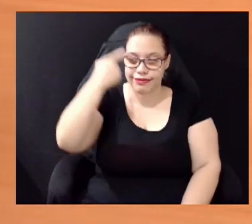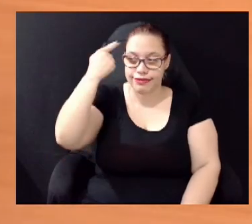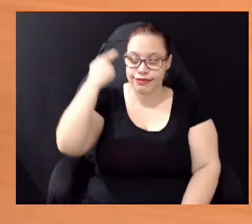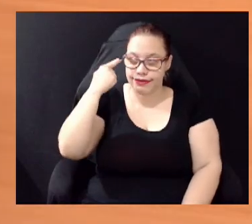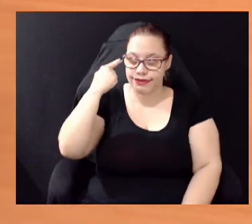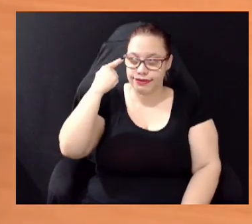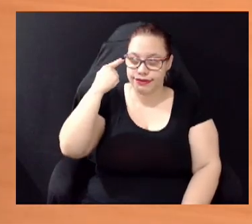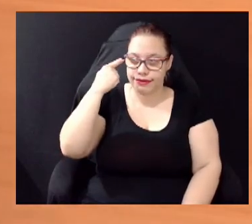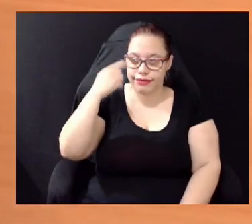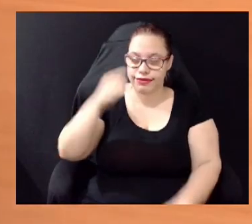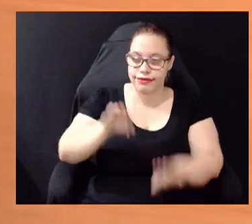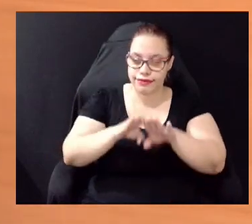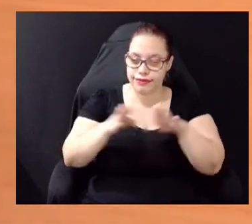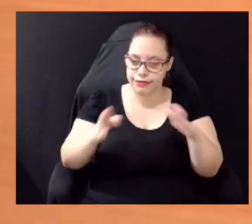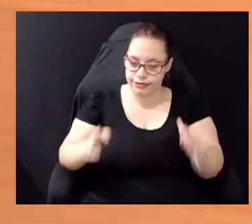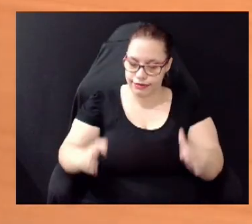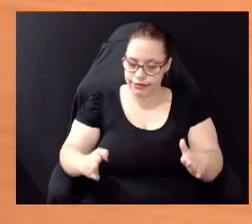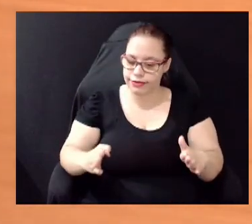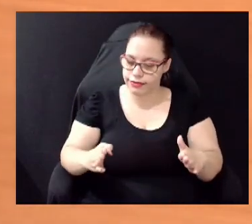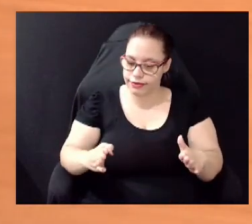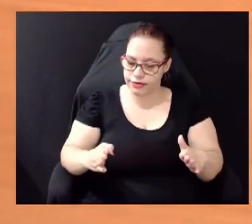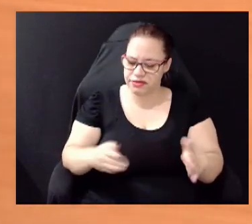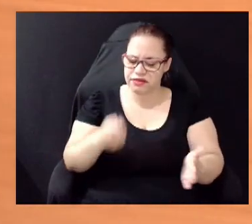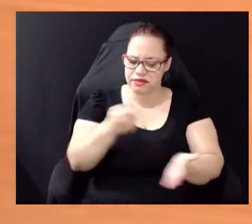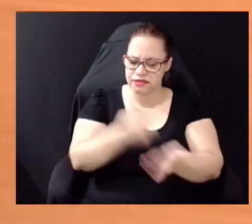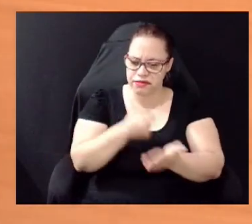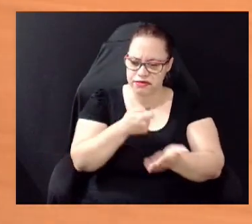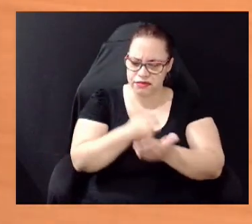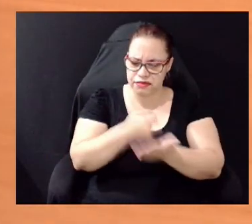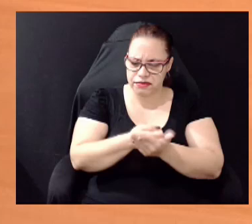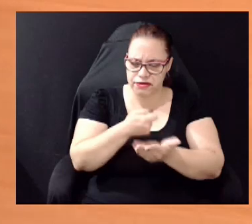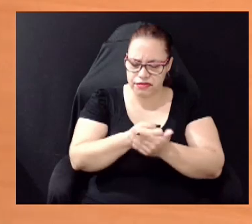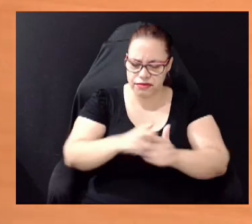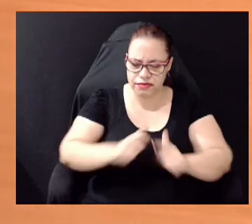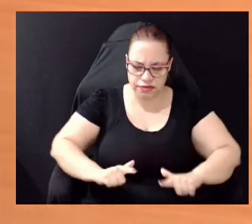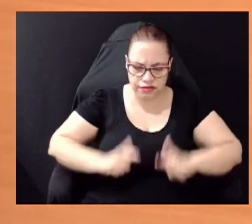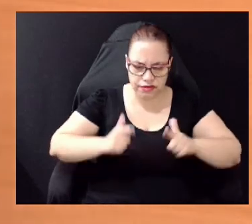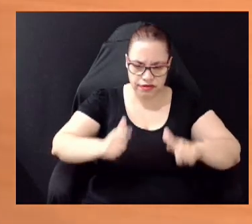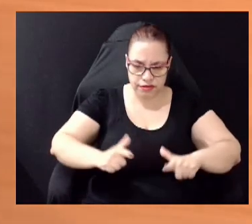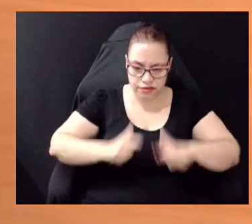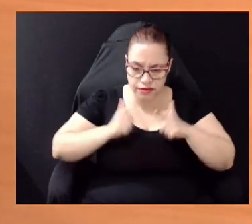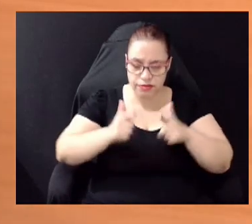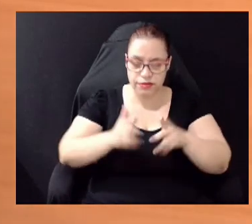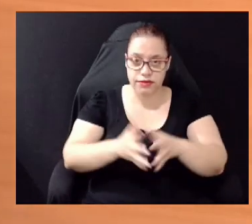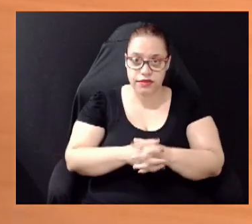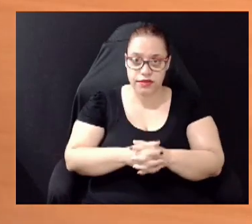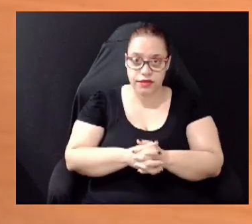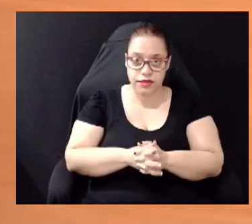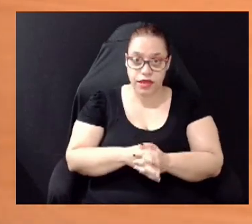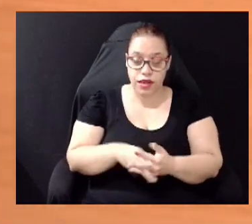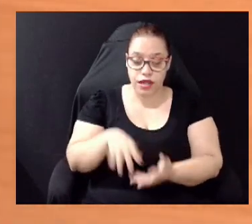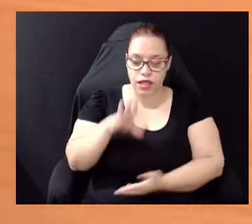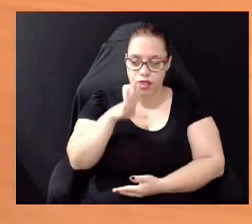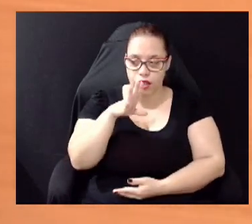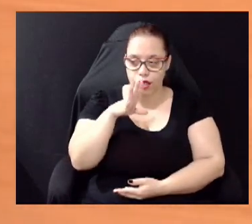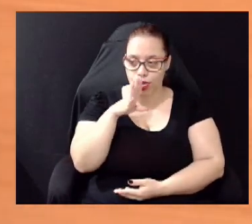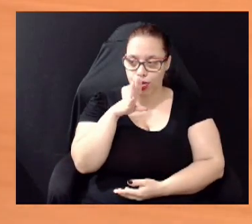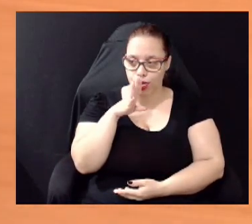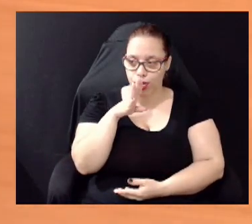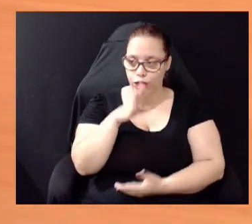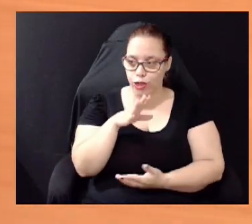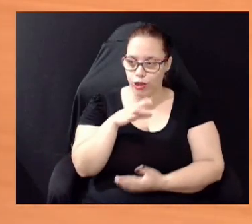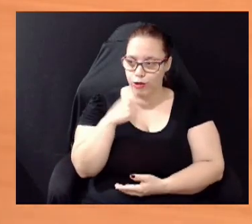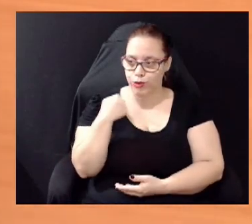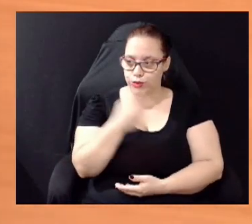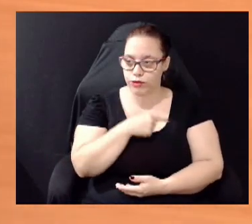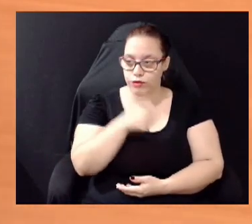bancada muito combatente, uma bancada de luta, onde sempre querem calar nós mulheres, né? E também eu não posso